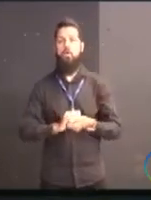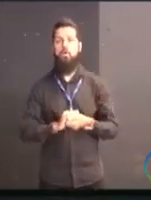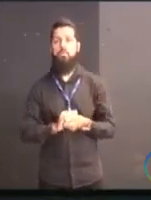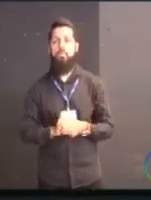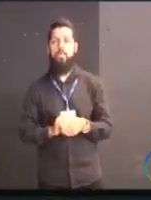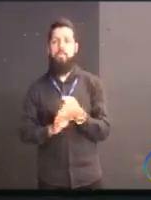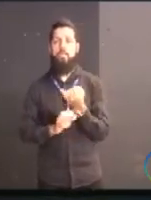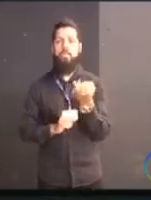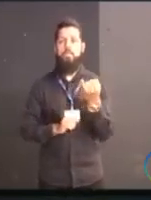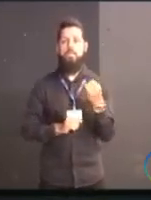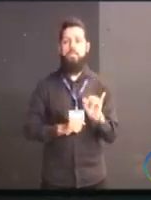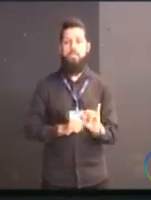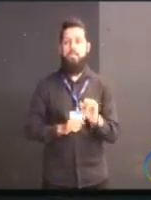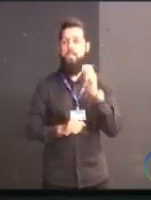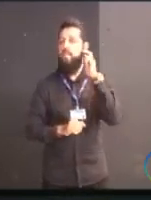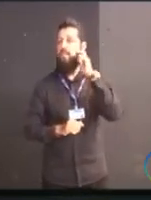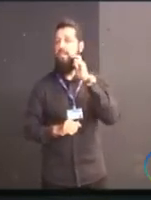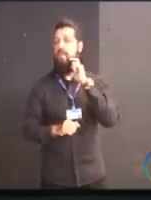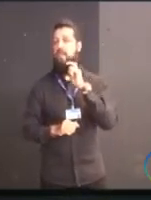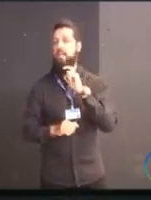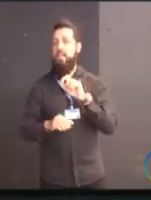não é? E